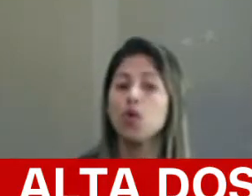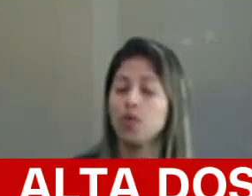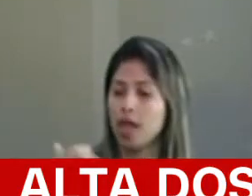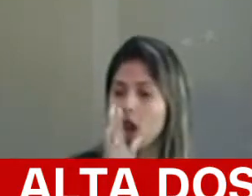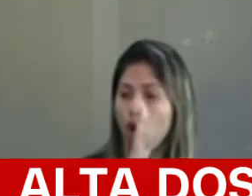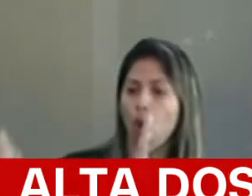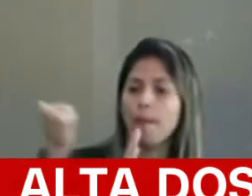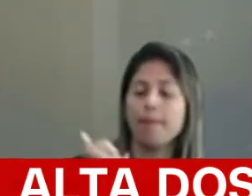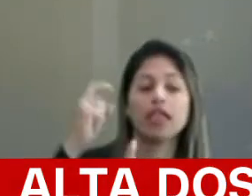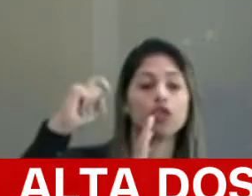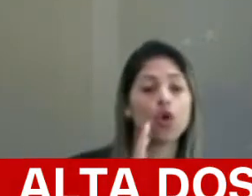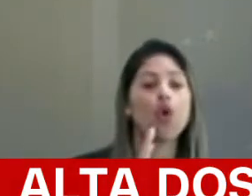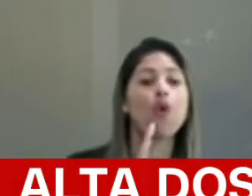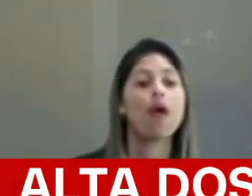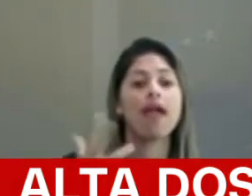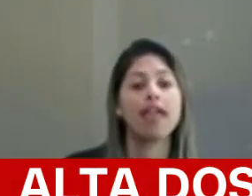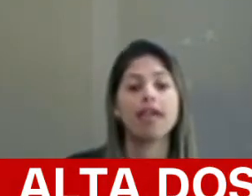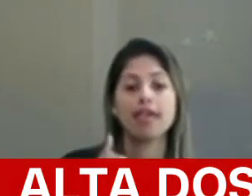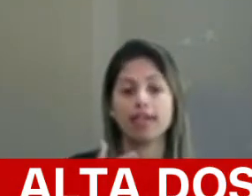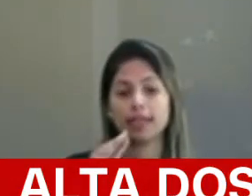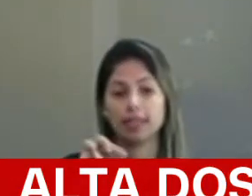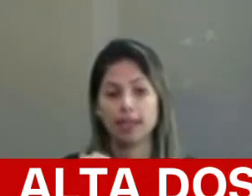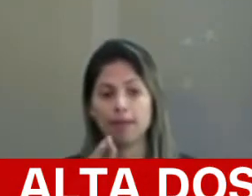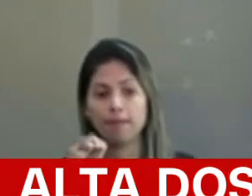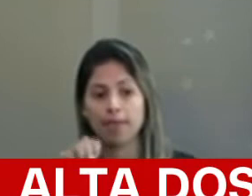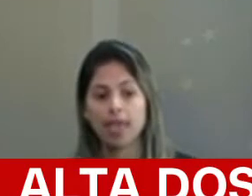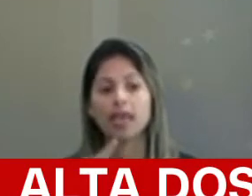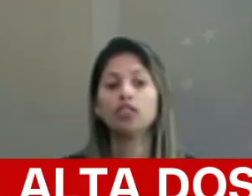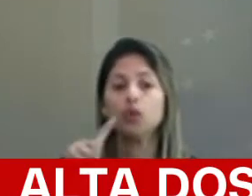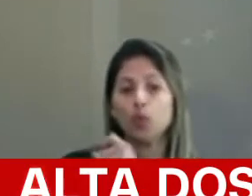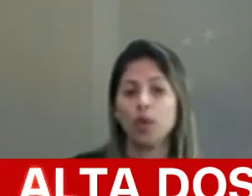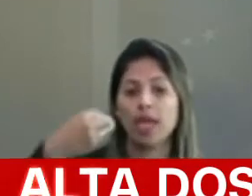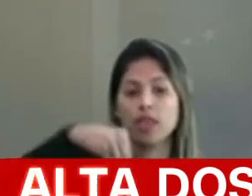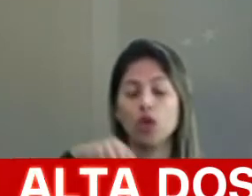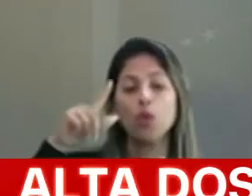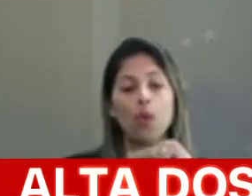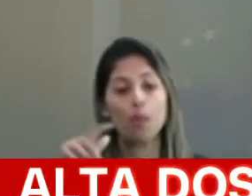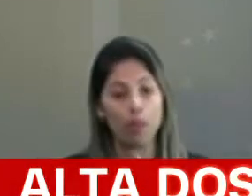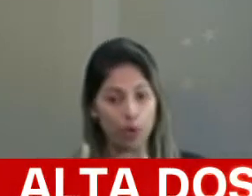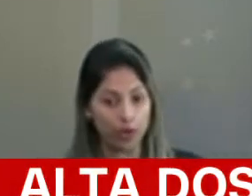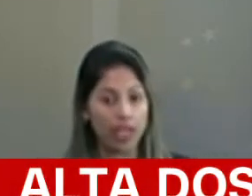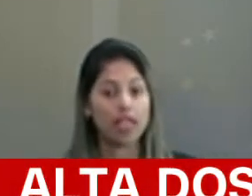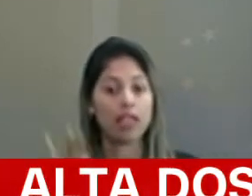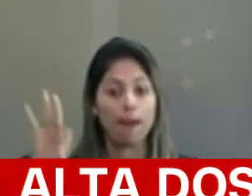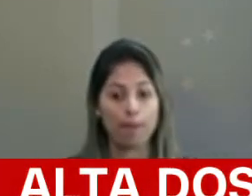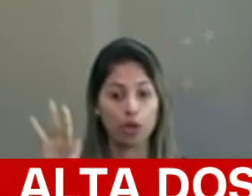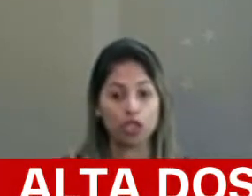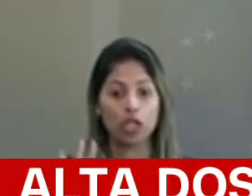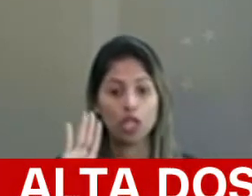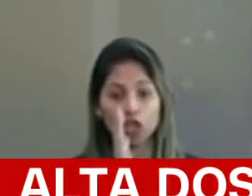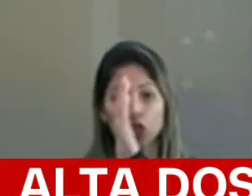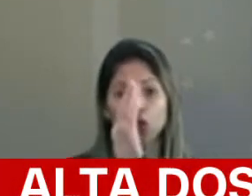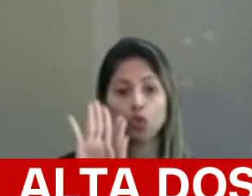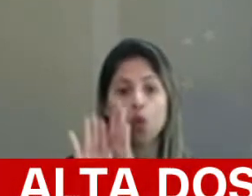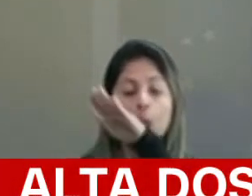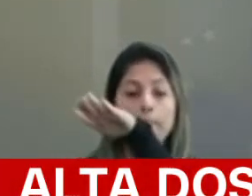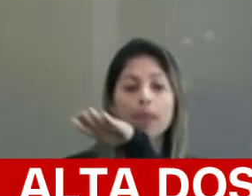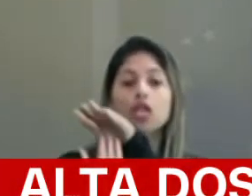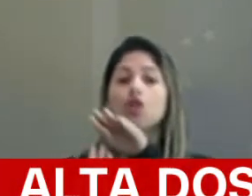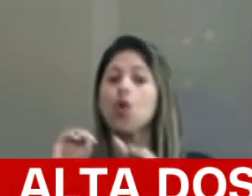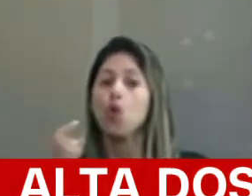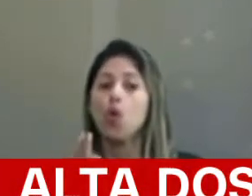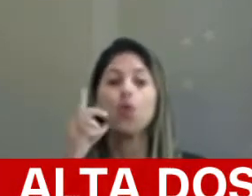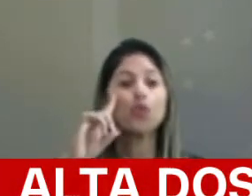aumento de alíquotas do ICMS incidente sobre os produtos em percentual superior ao vigente na data